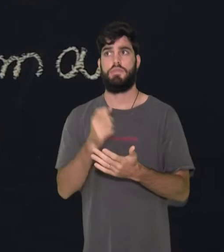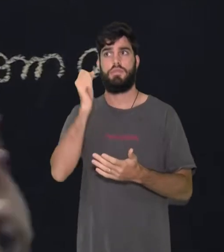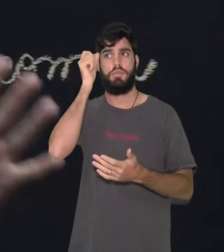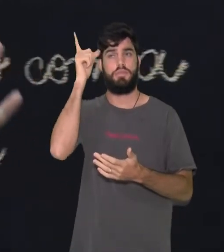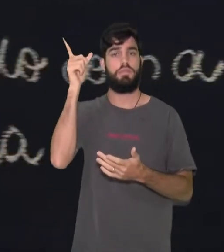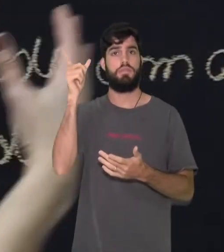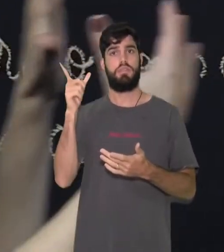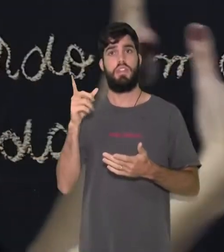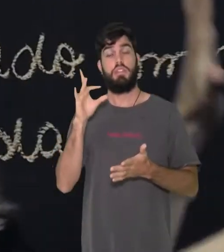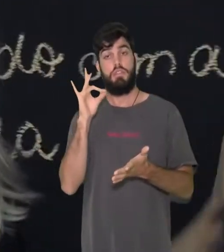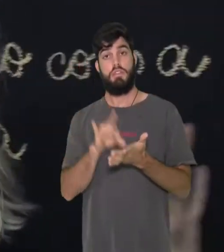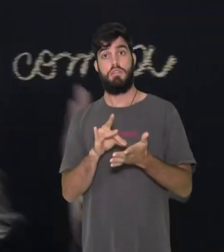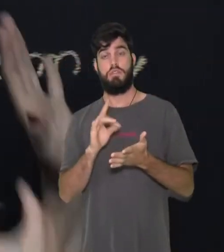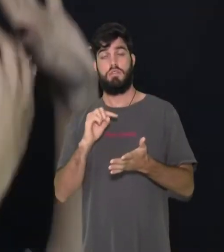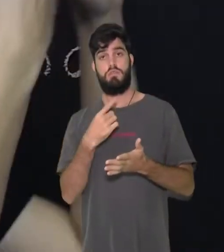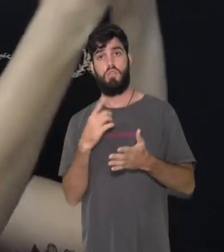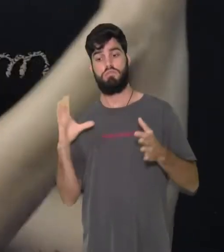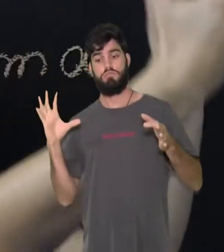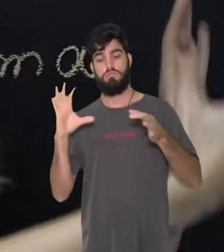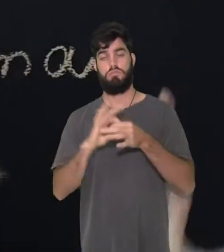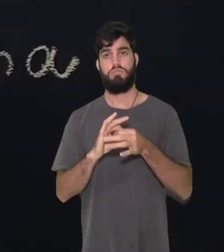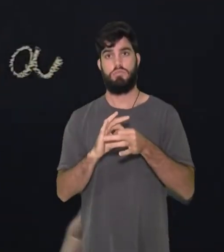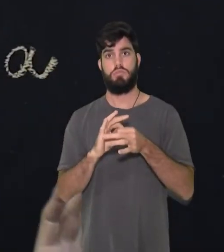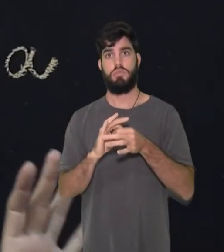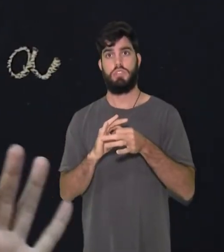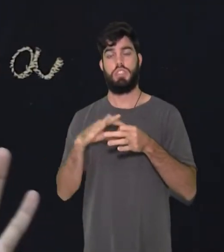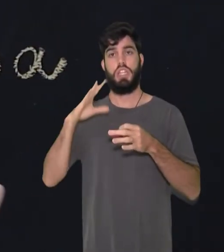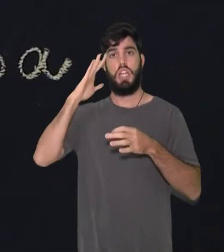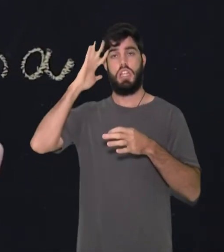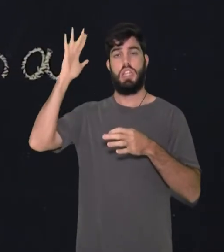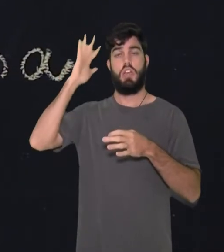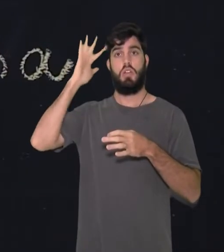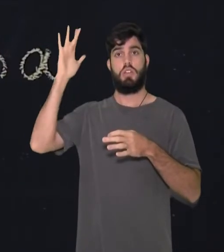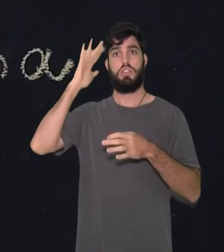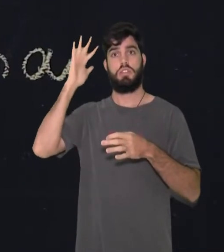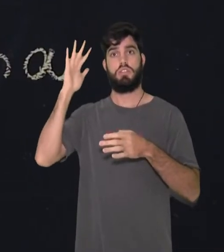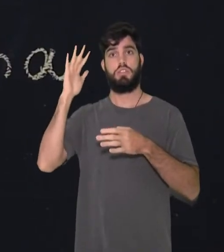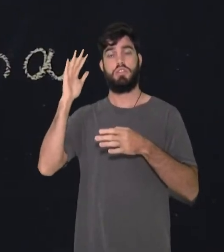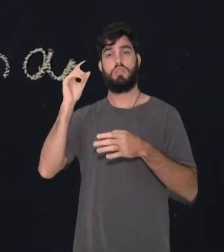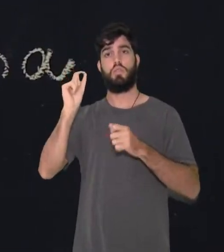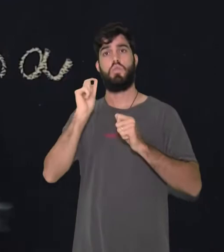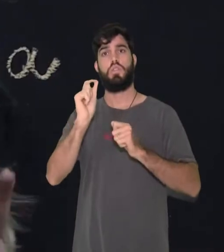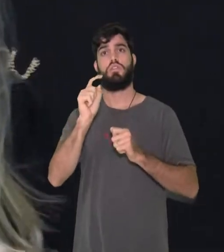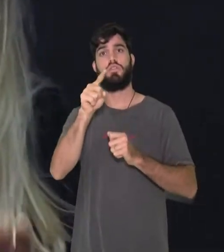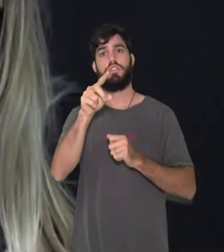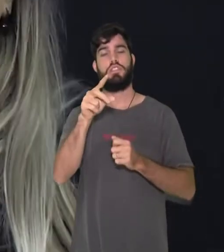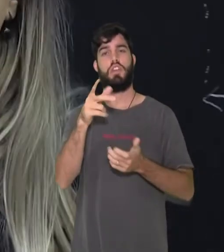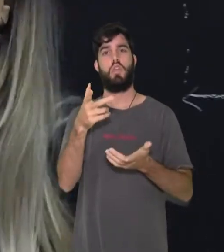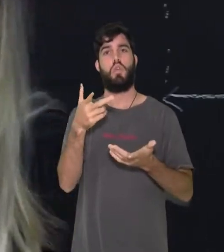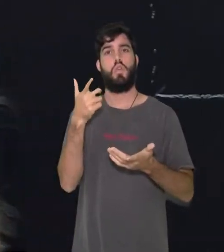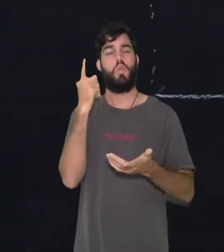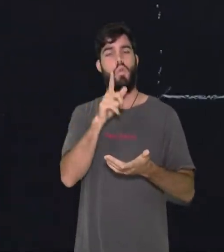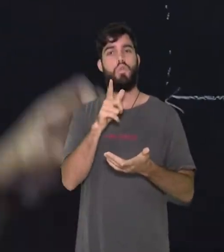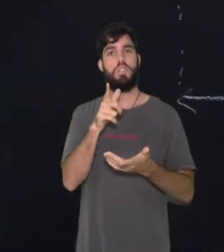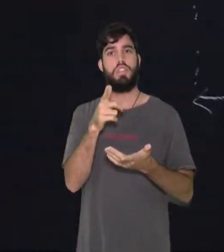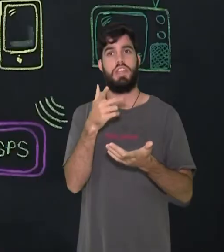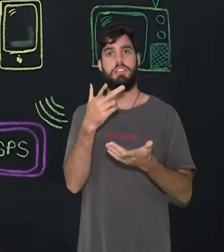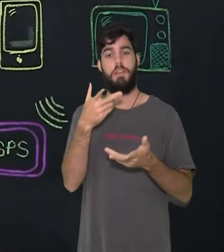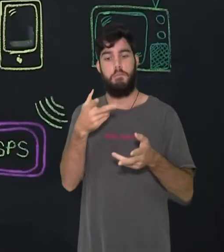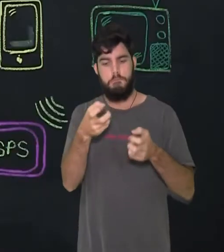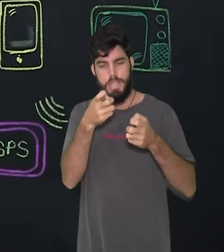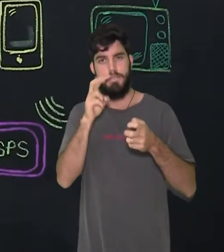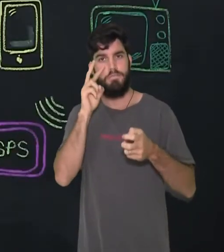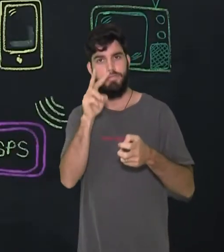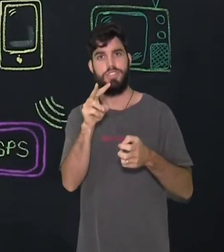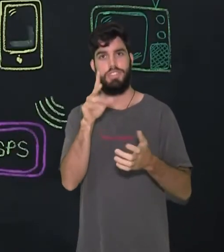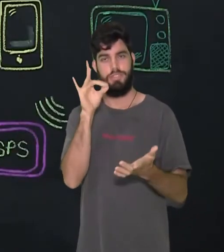na verdade, é a gente associar toda essa questão bem teórica aqui para o que você vê, realmente põe a mão, o palpável, a questão